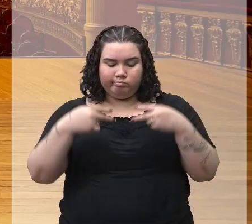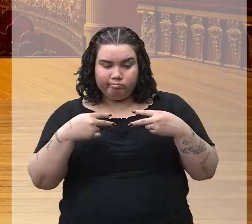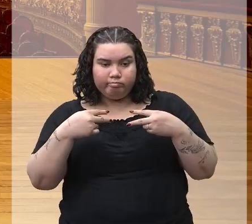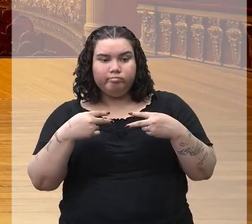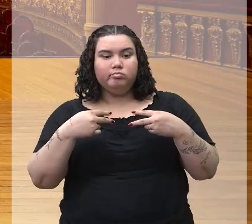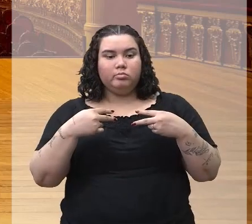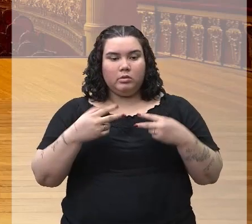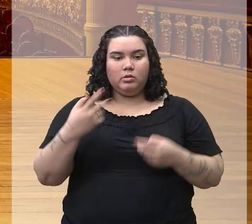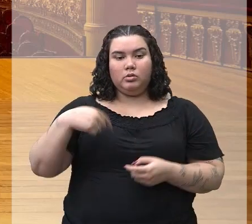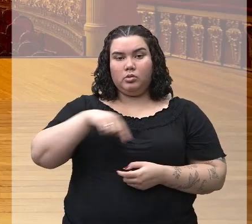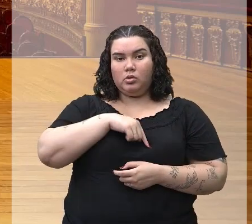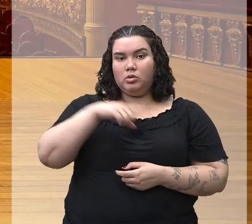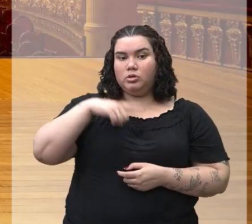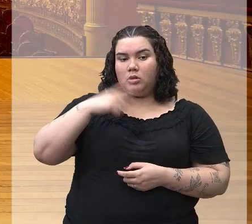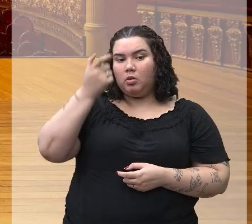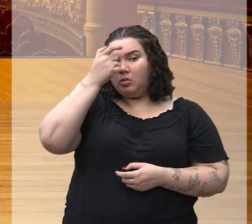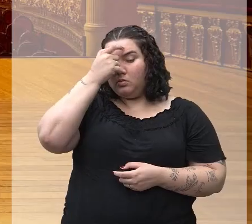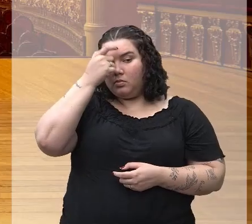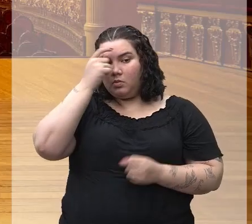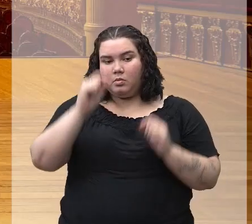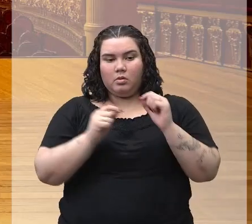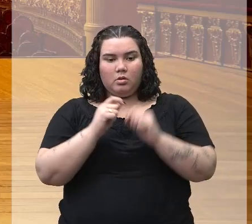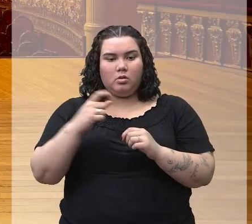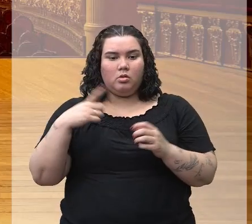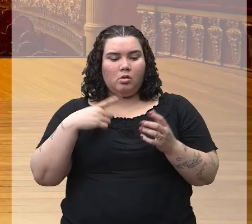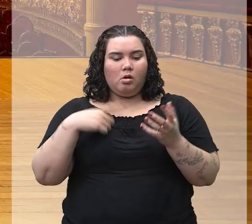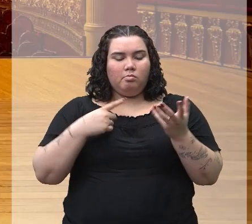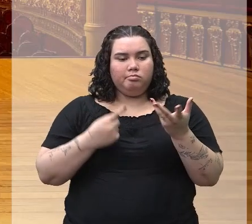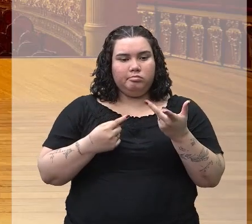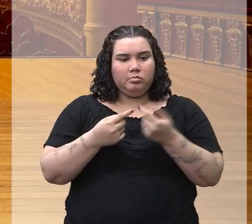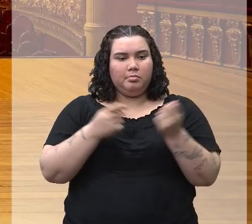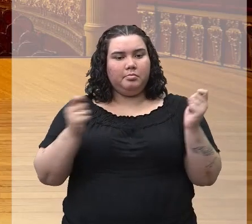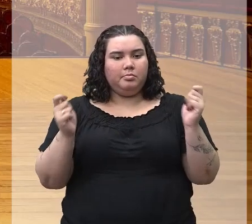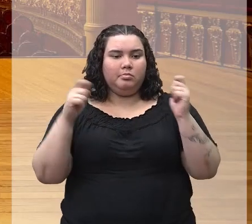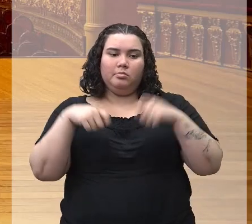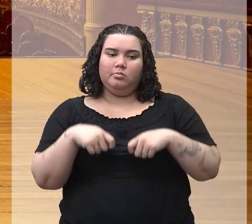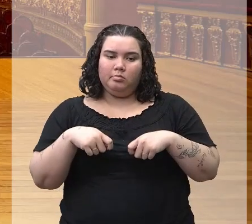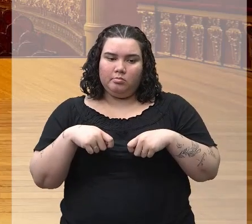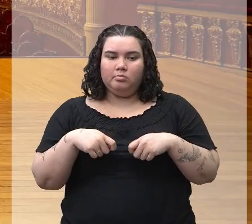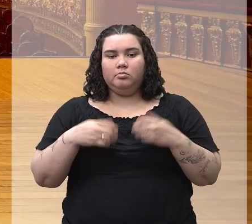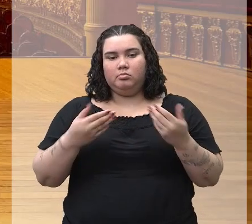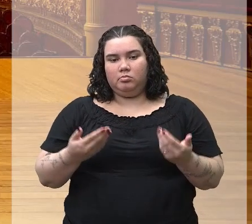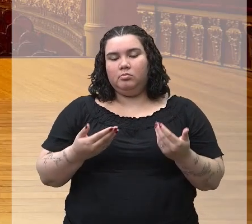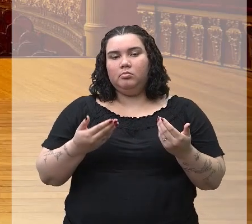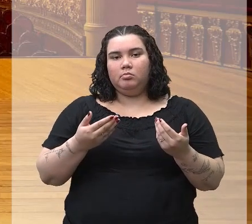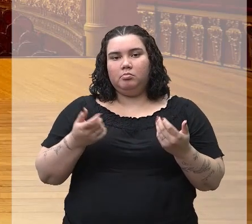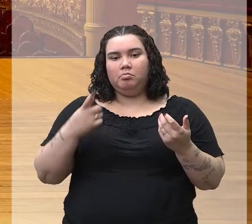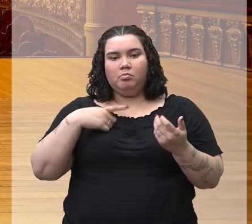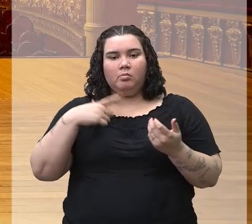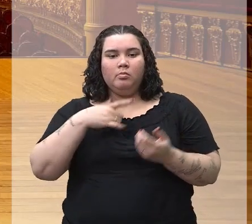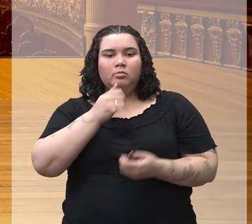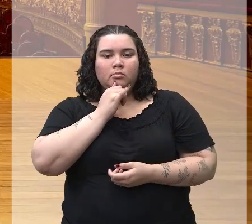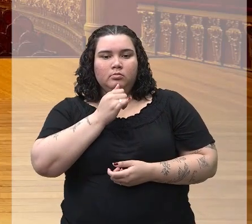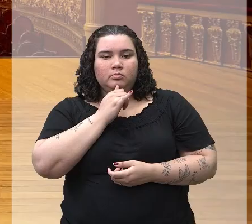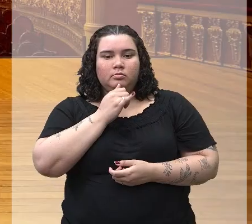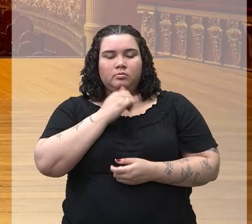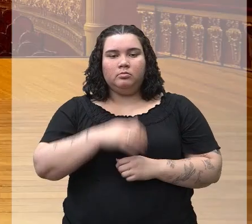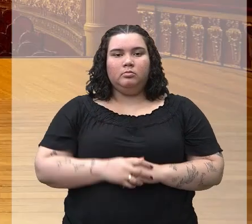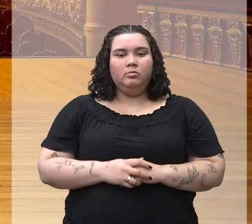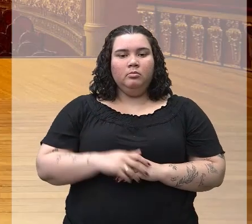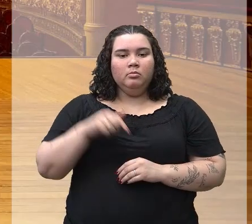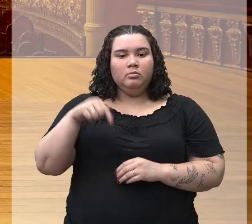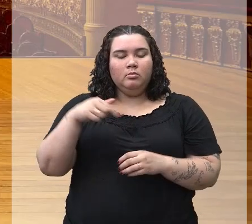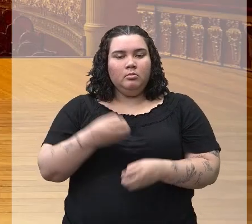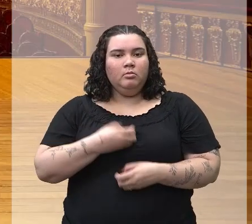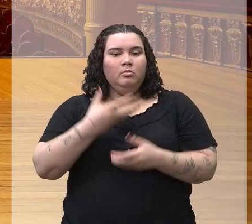pela consciência que temos de nossas possibilidades do que pelo exercício muscular. Então, olha só, essa expressão,